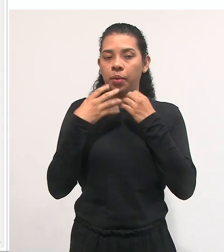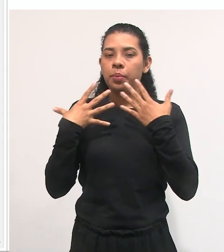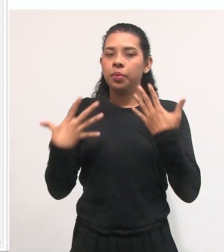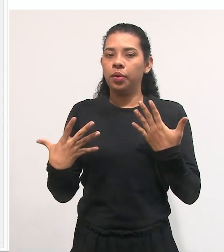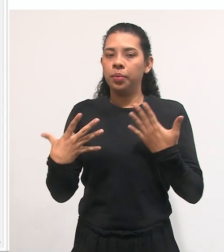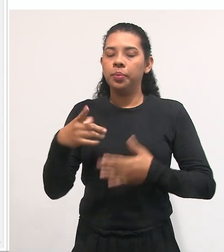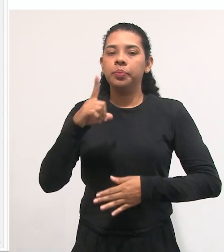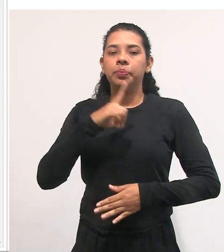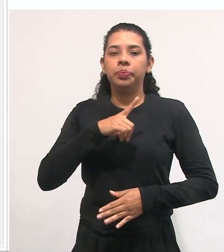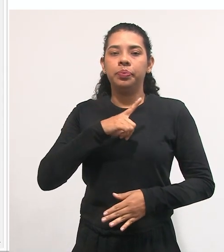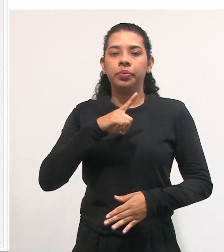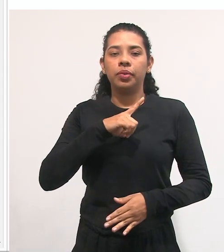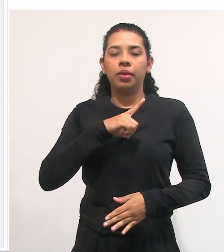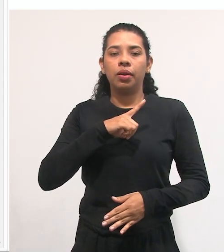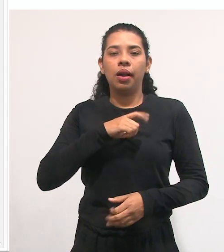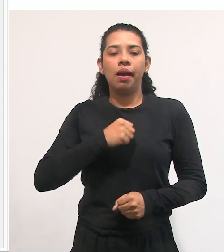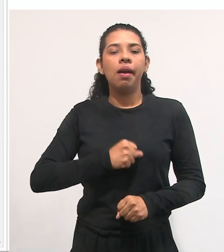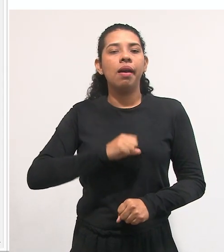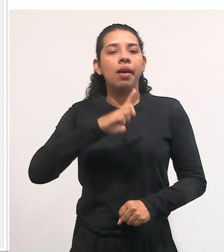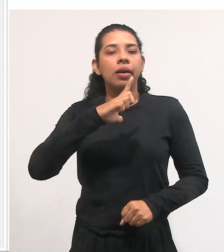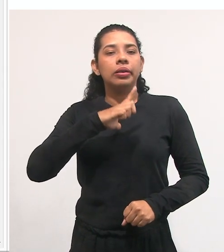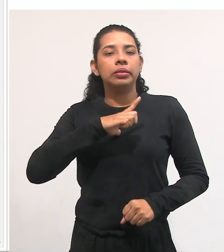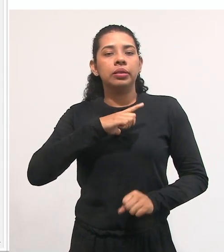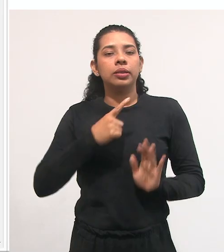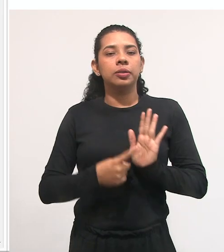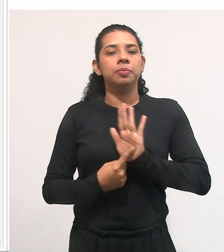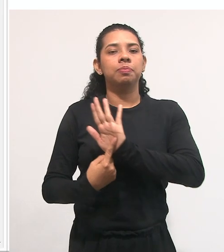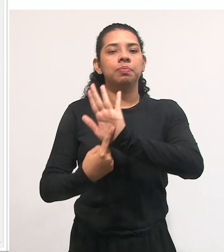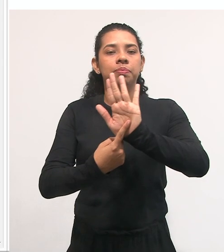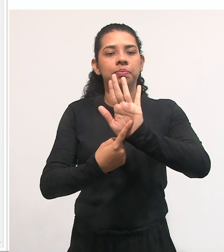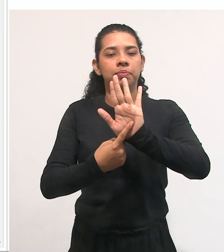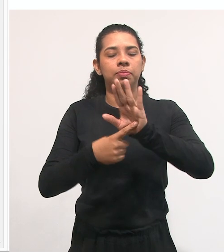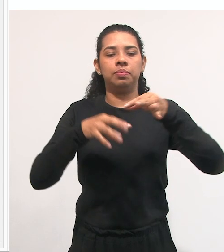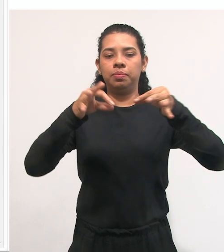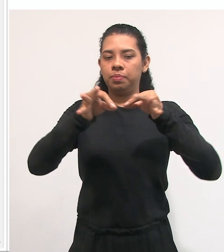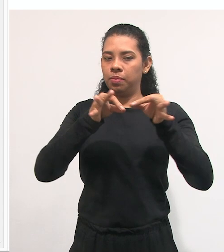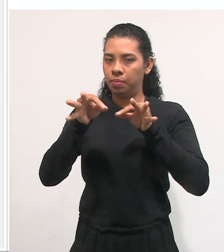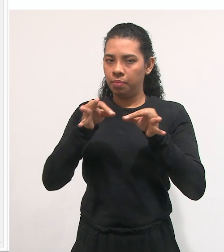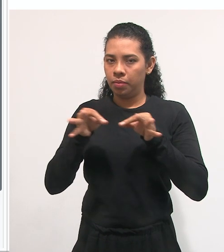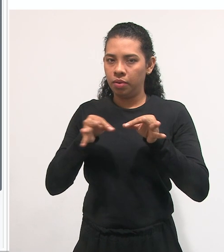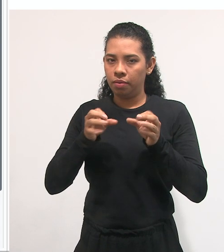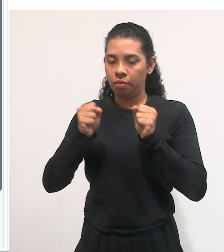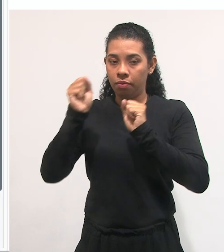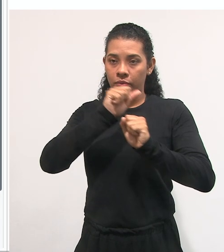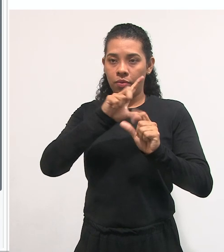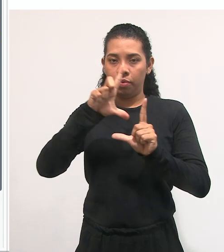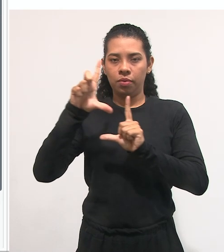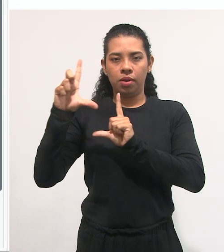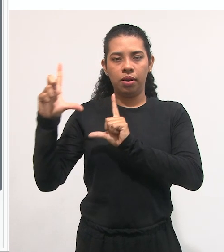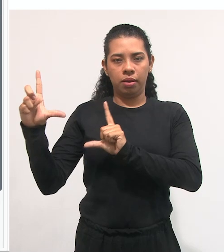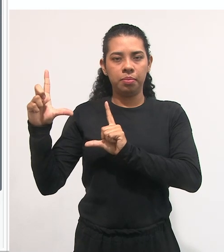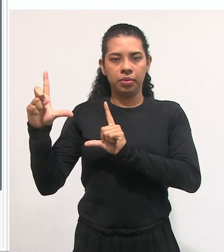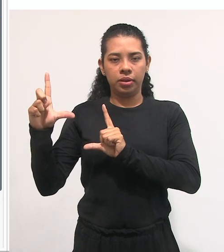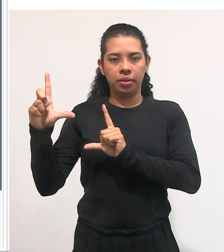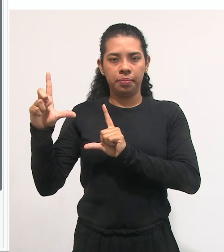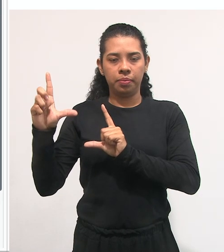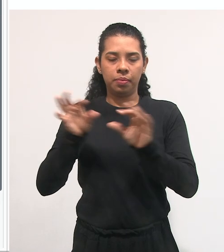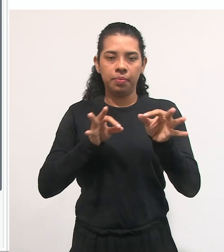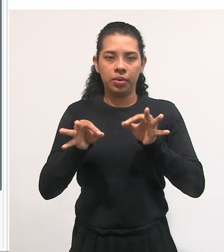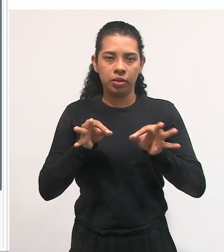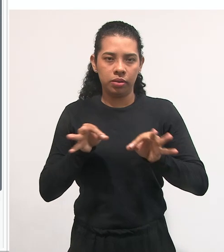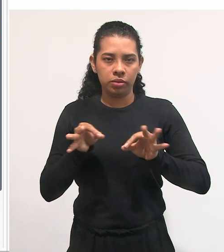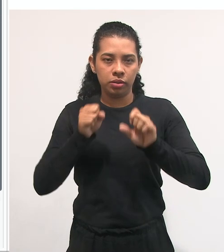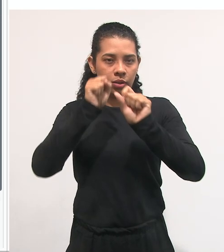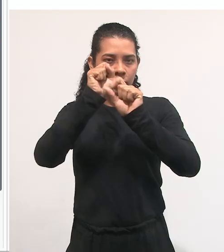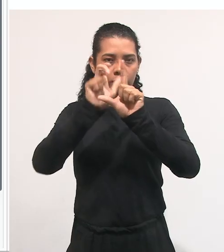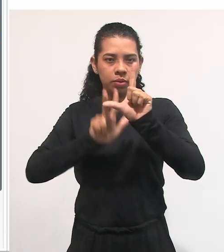currículo, a gente tem aqui uma proposta de organização. Vou abrir aqui para vocês, na nossa tela. Aqui no